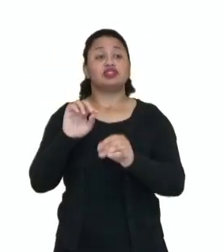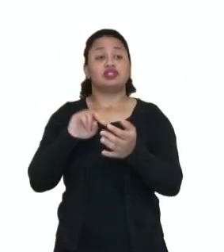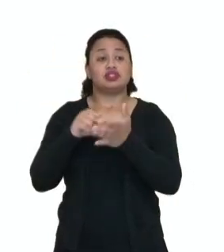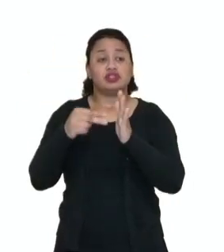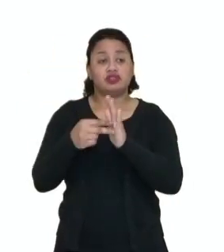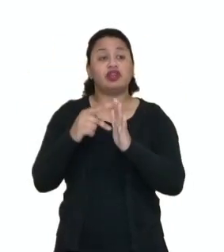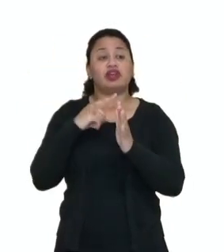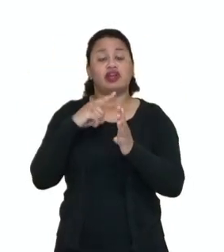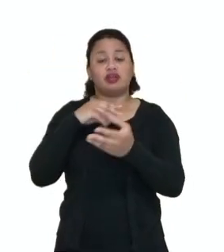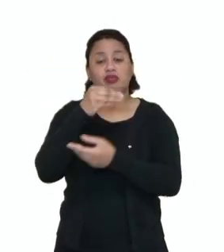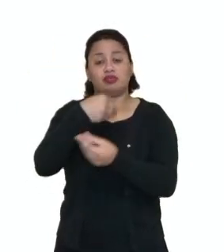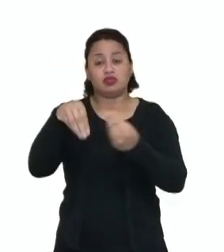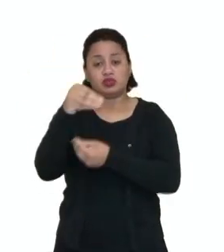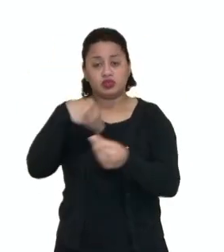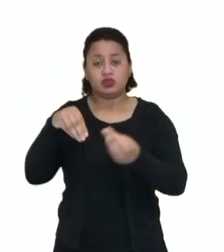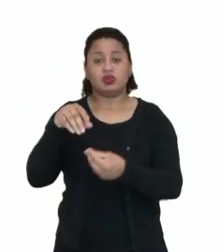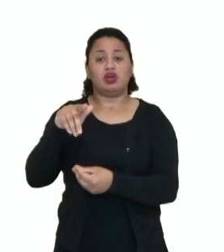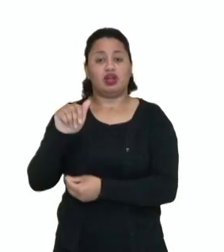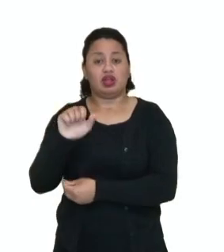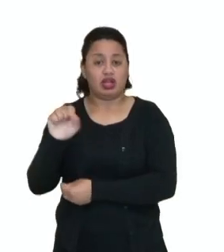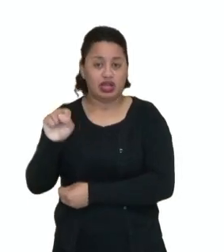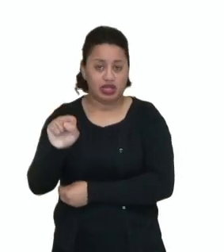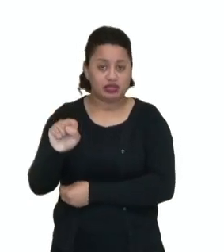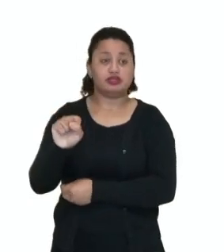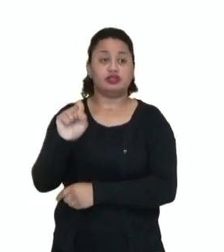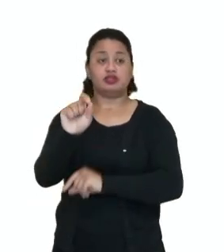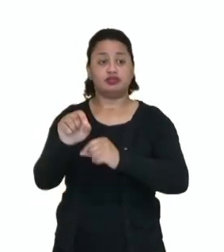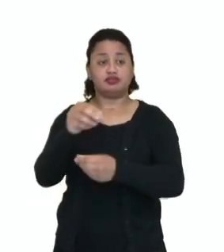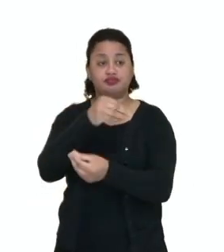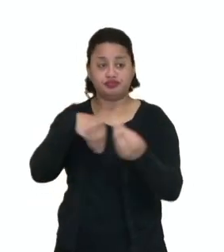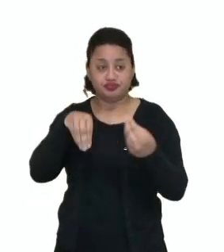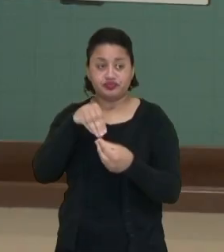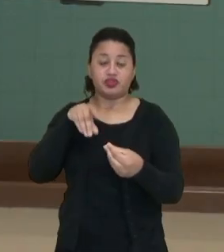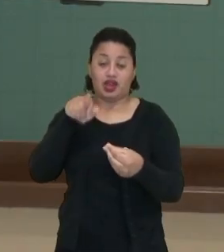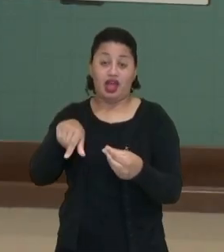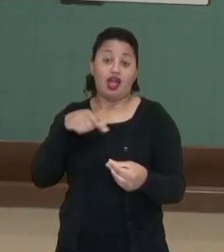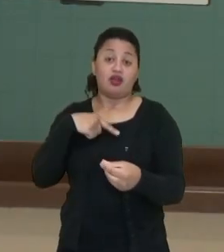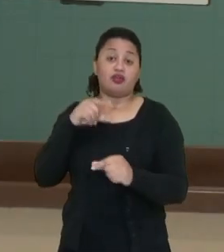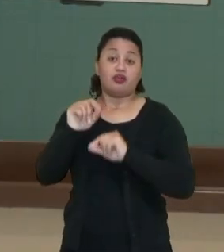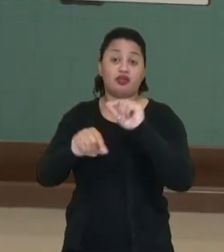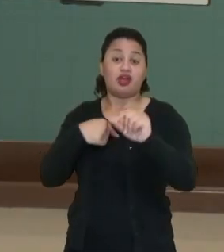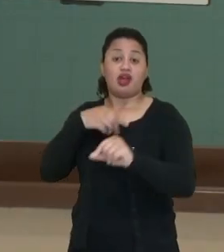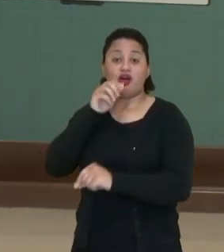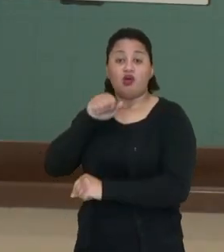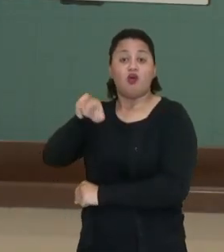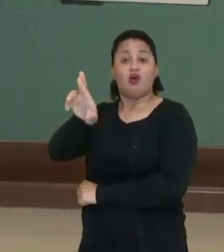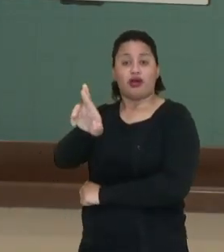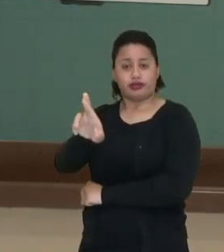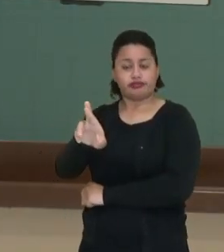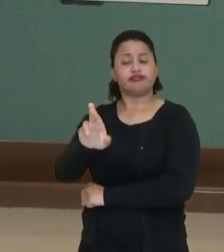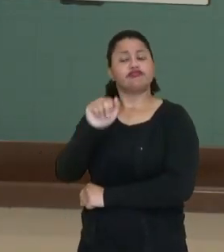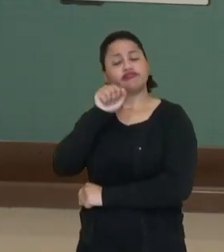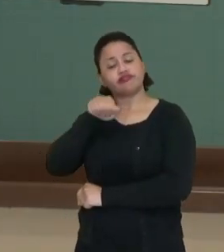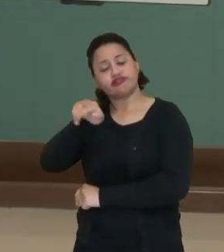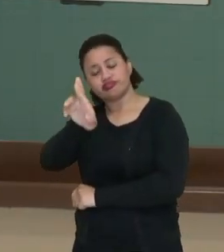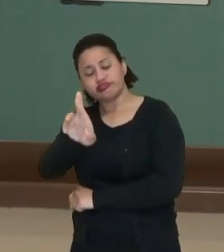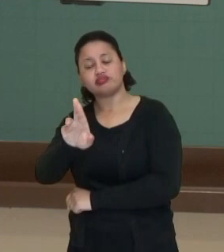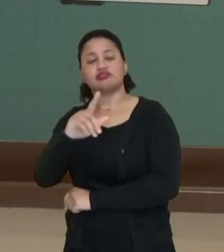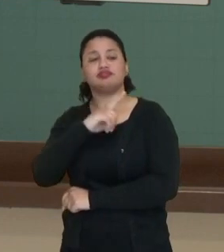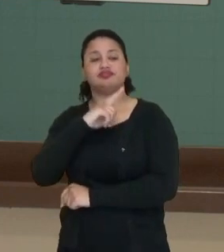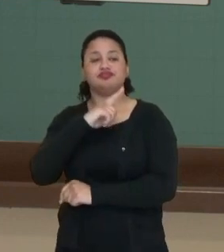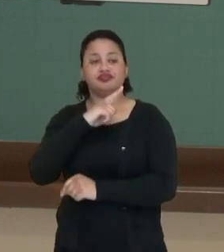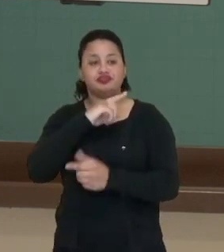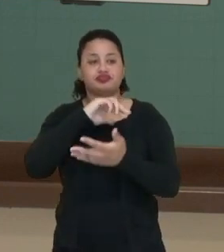por uma mistura de gases. E essa mistura de gases também é conhecida como ar, ou seja, a atmosfera ela é composta